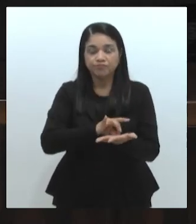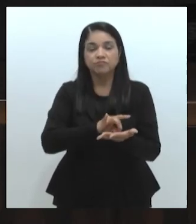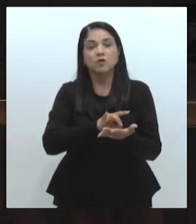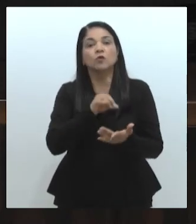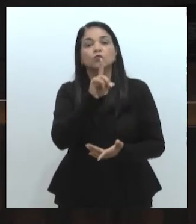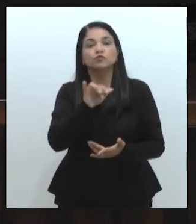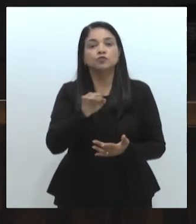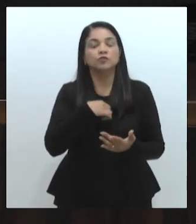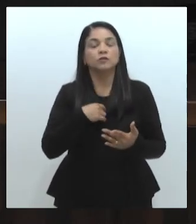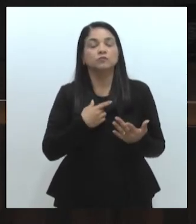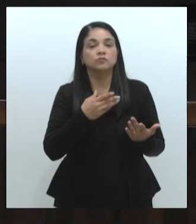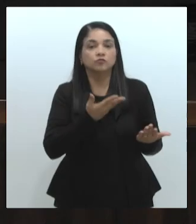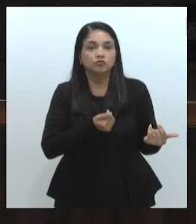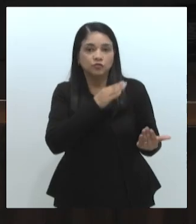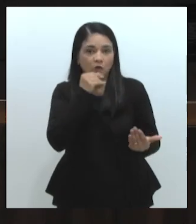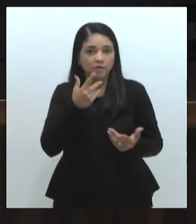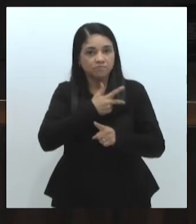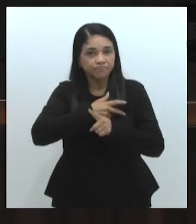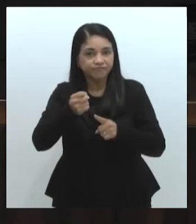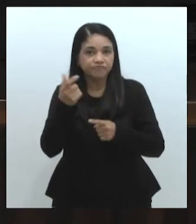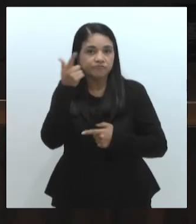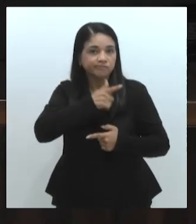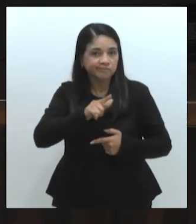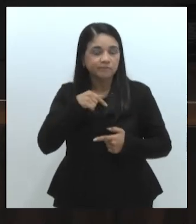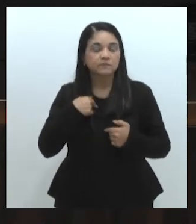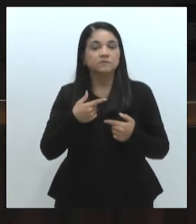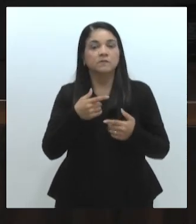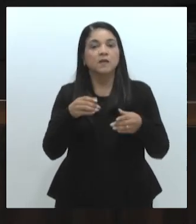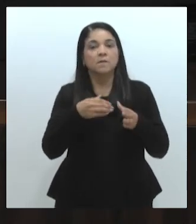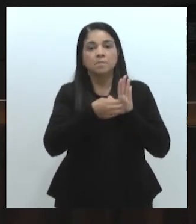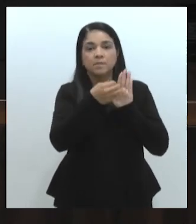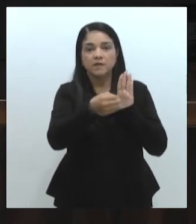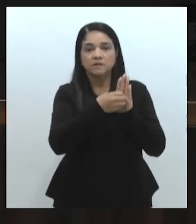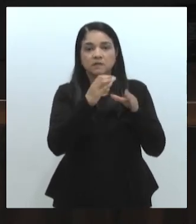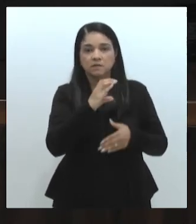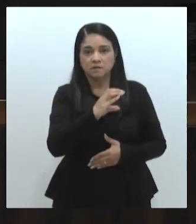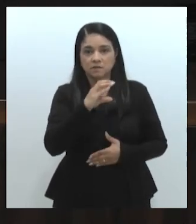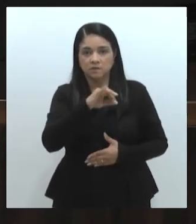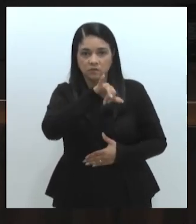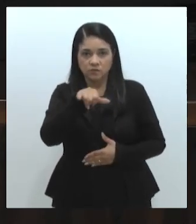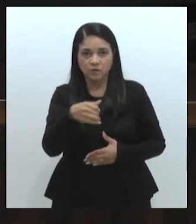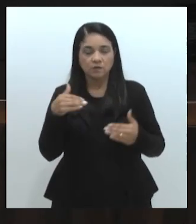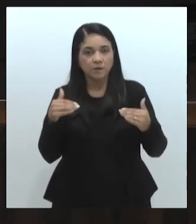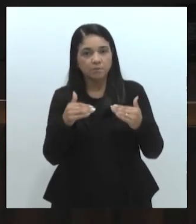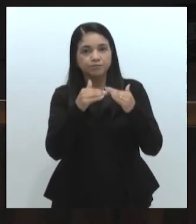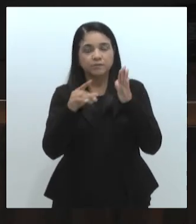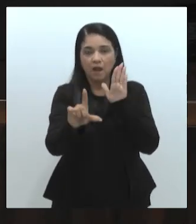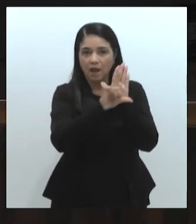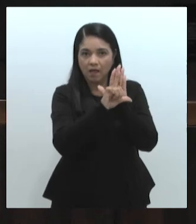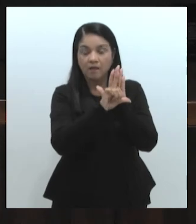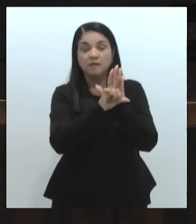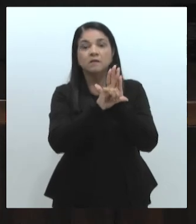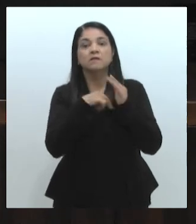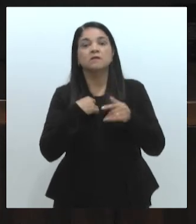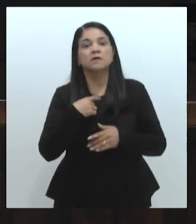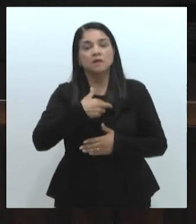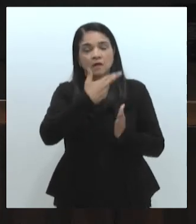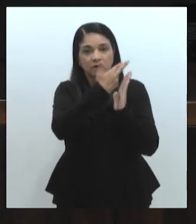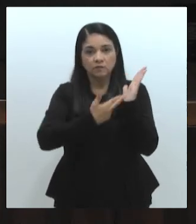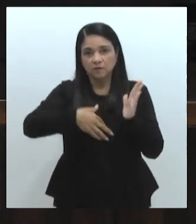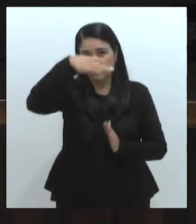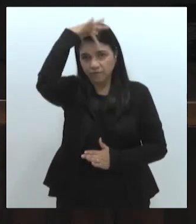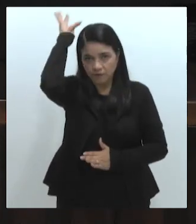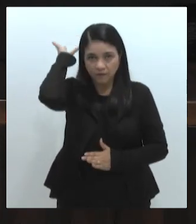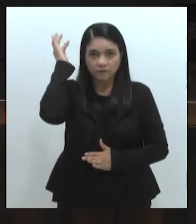que Vencem. Parecer da Comissão de Constituição e Justiça pela Legalidade, relatoria do deputado Fred